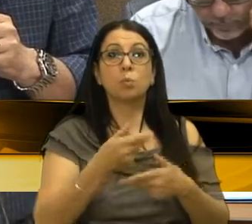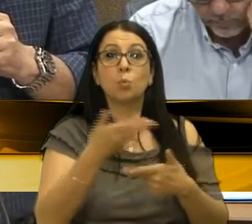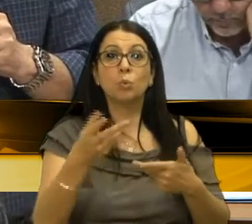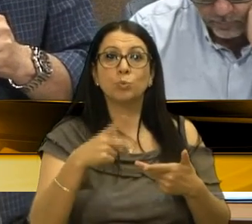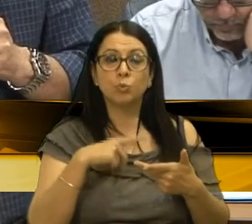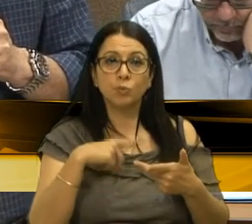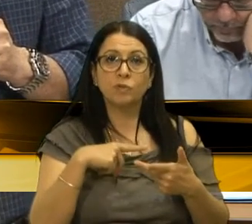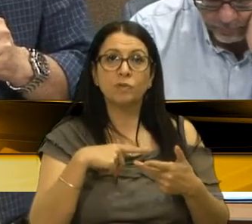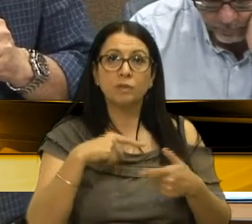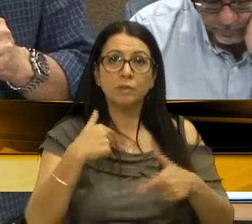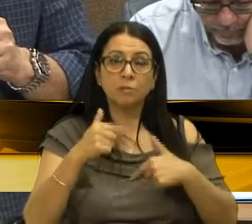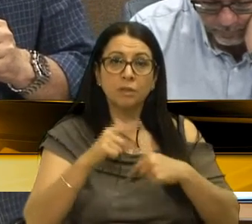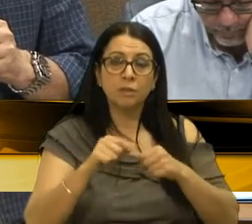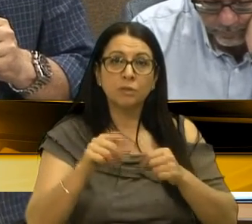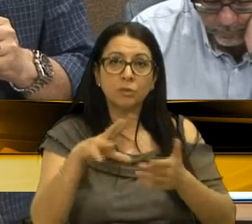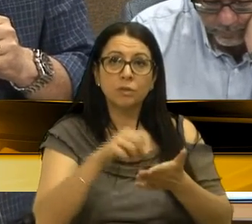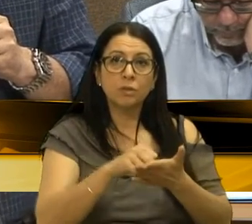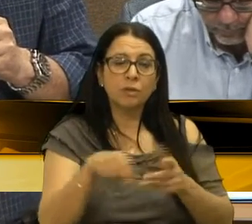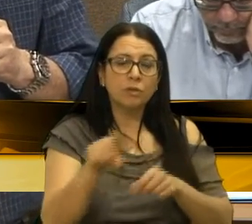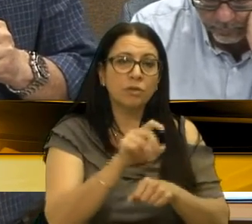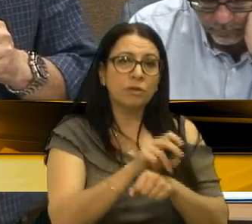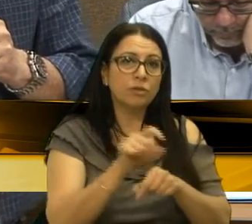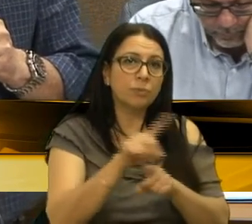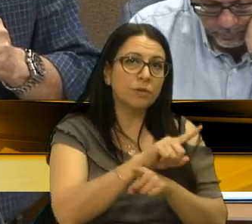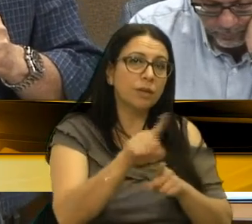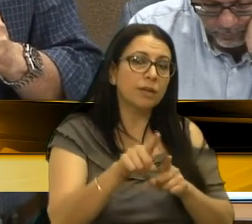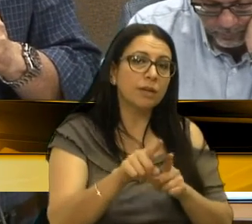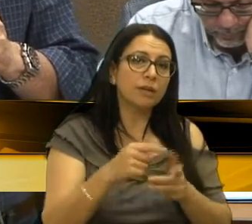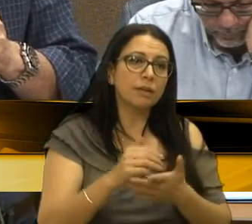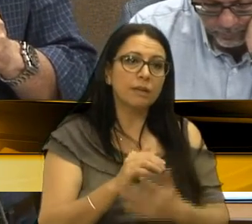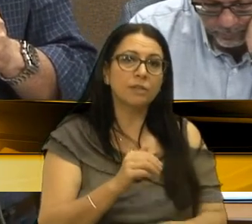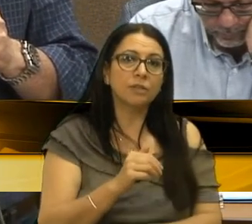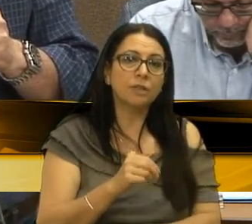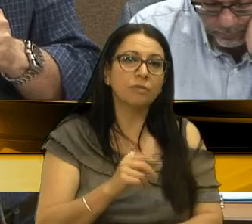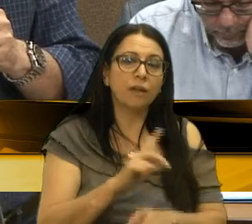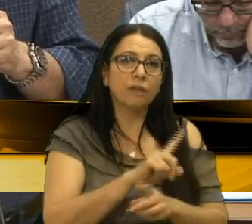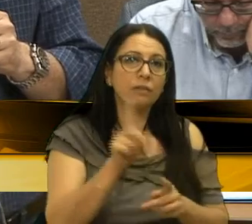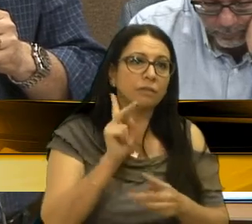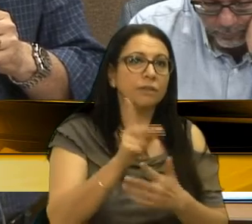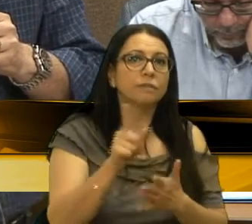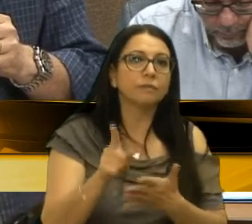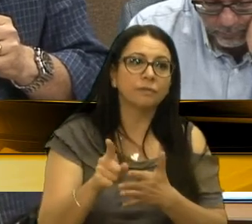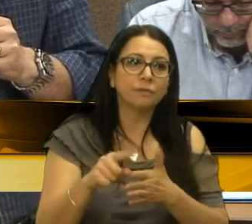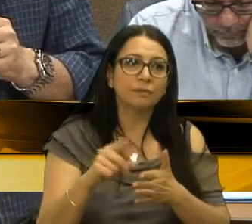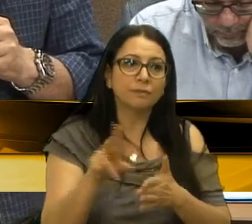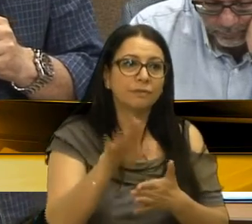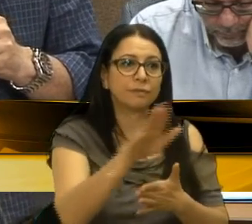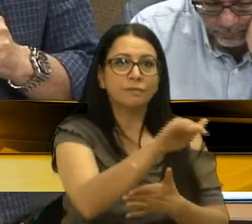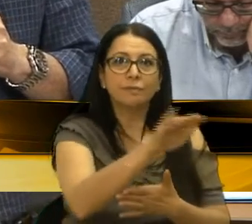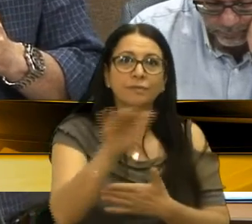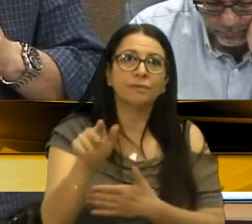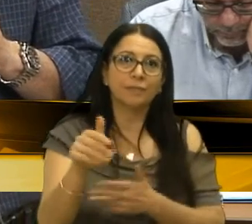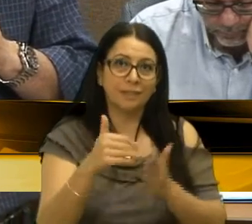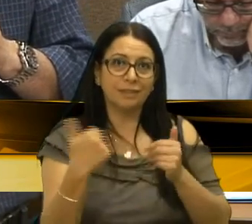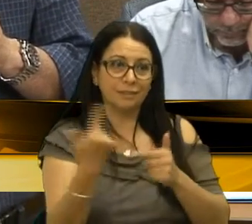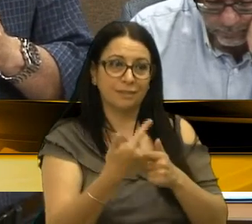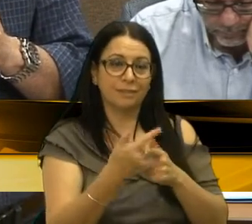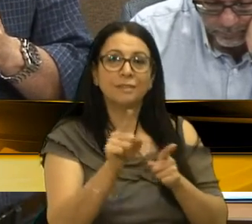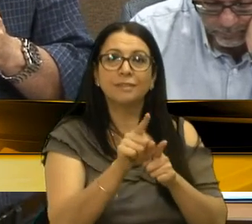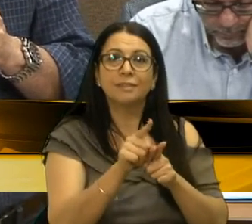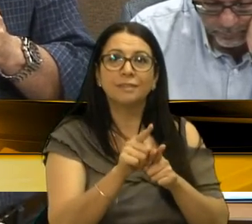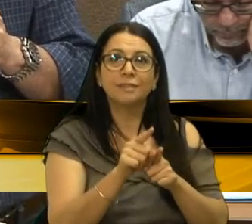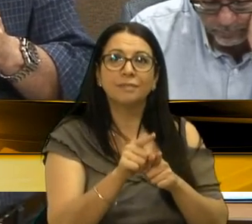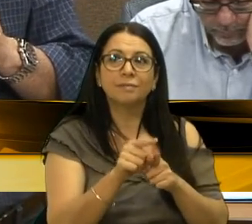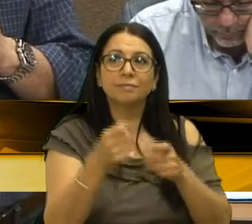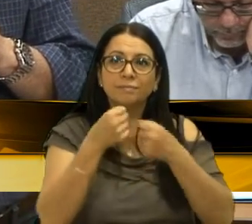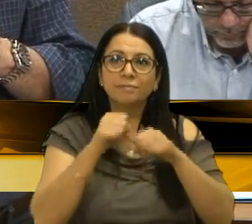estiverem em exercício ocuparão as vagas remanescentes, inviabilizando futuras nomeações já solicitadas por diversas